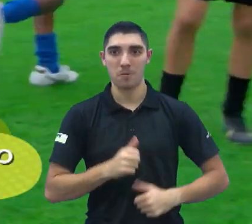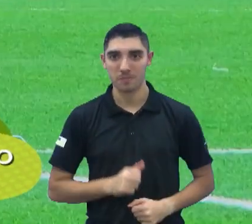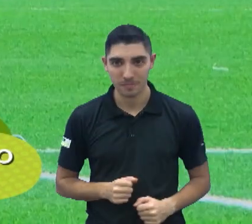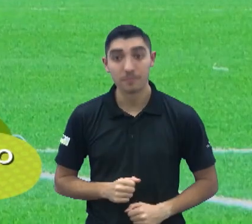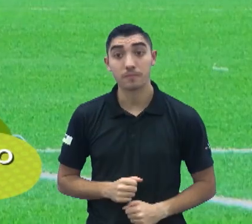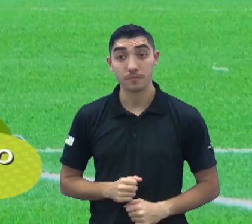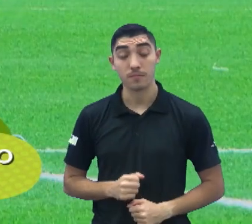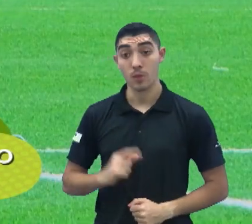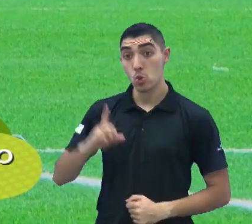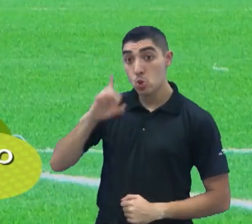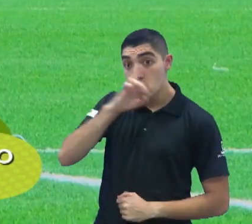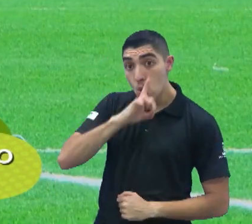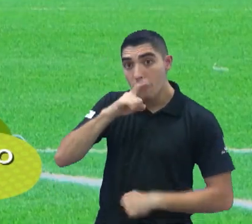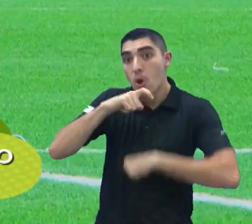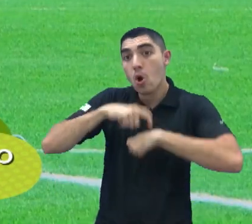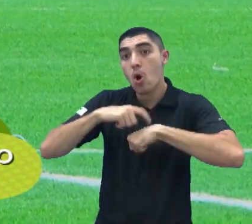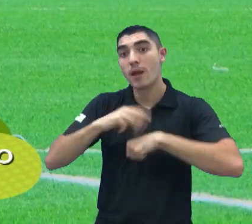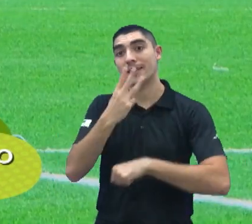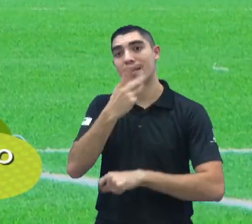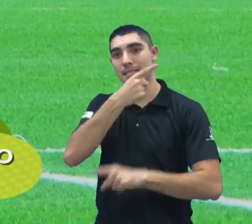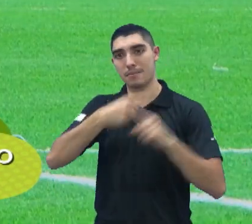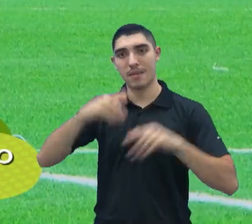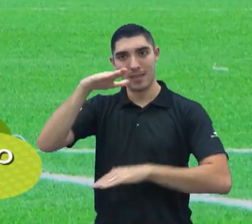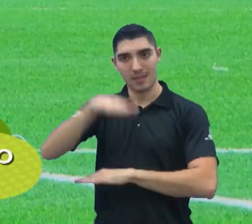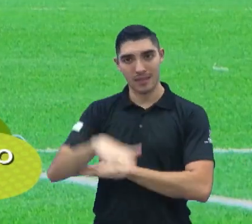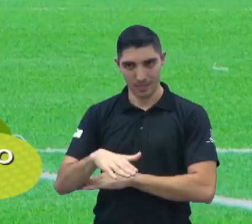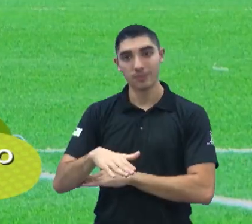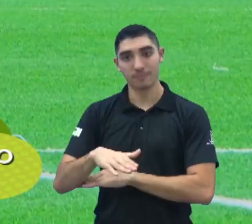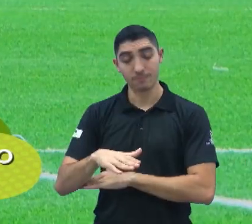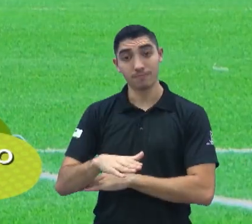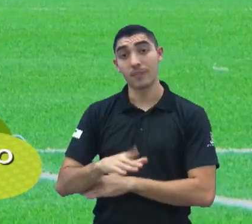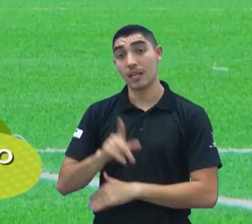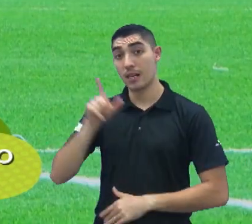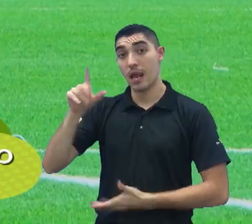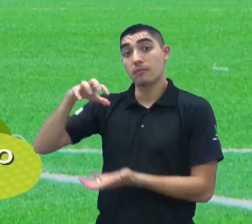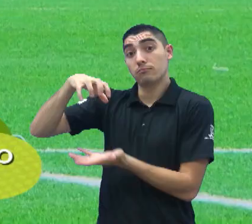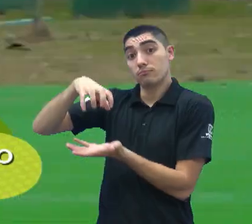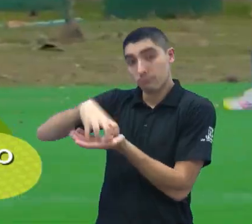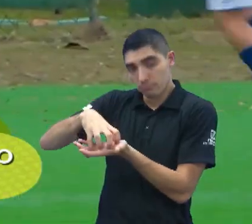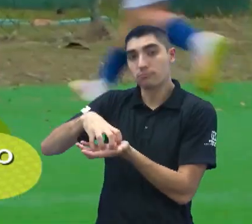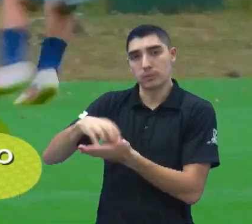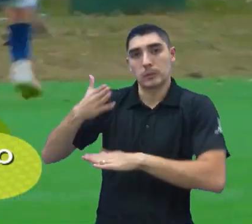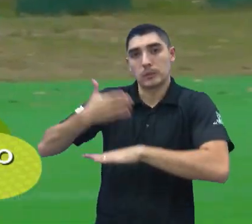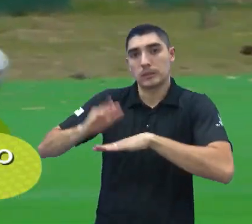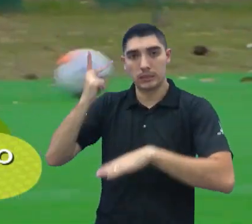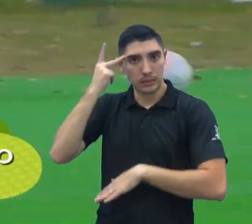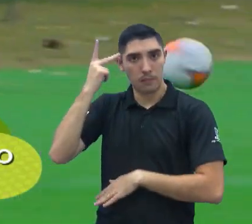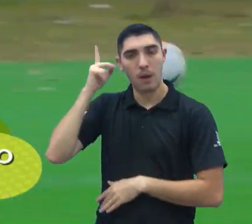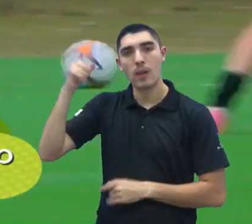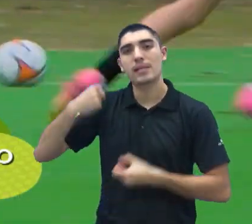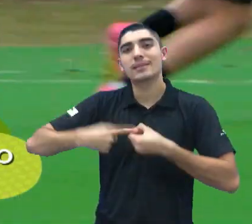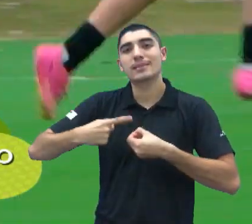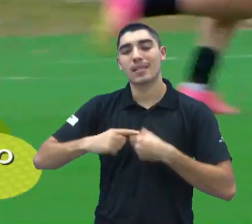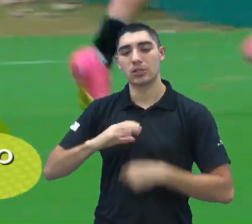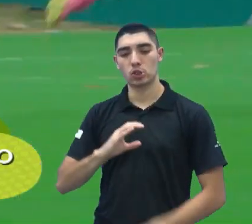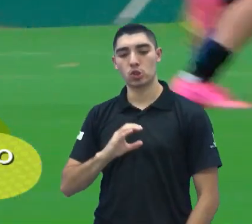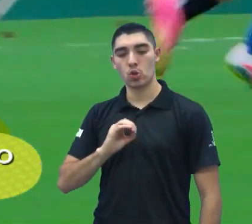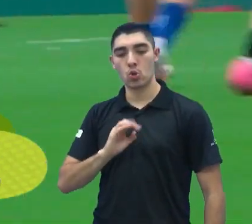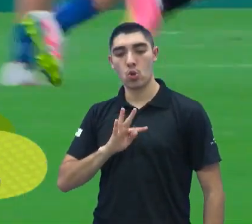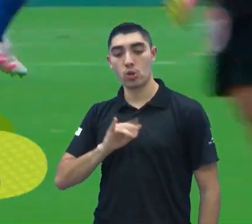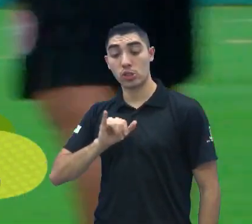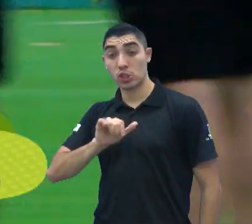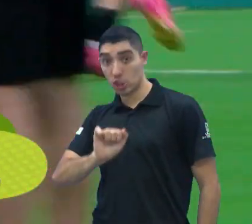neste domingo, 13h30 da tarde, no Centro de Treinamento do São Paulo, em Cotia. Até lá, além da